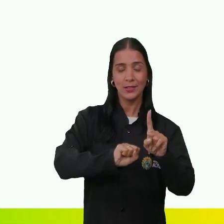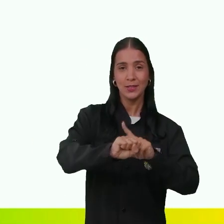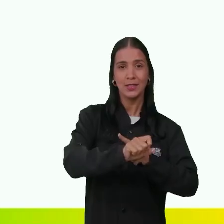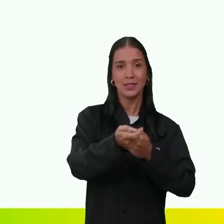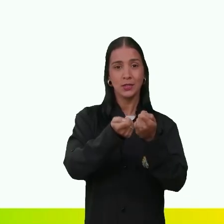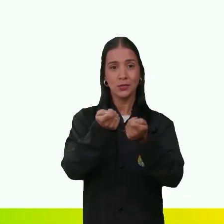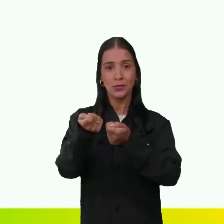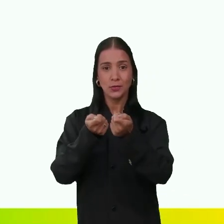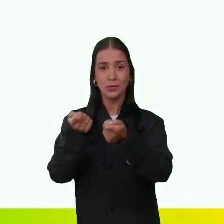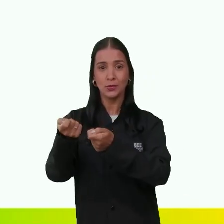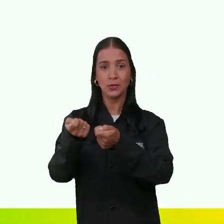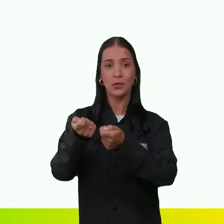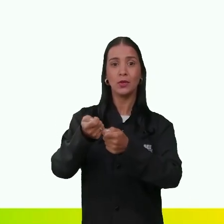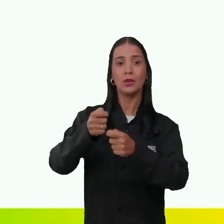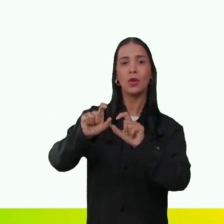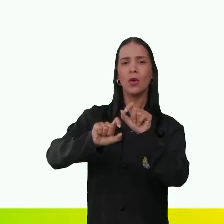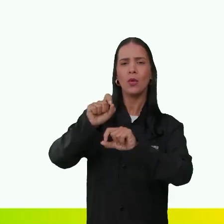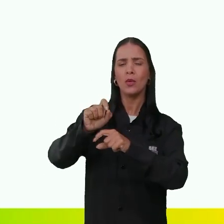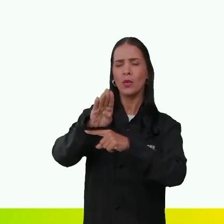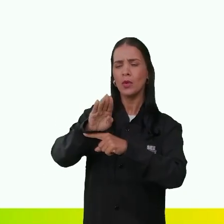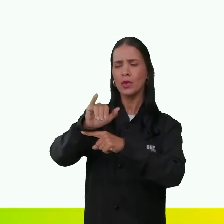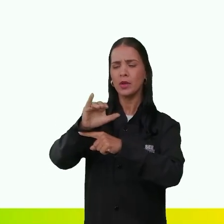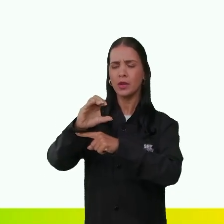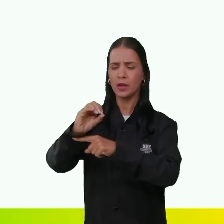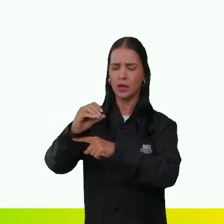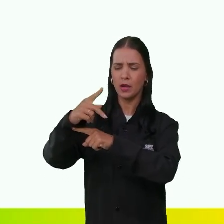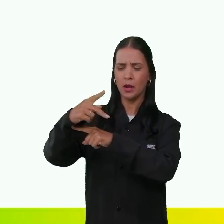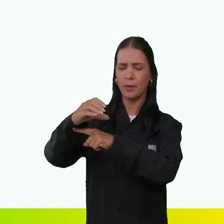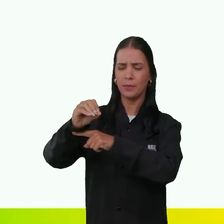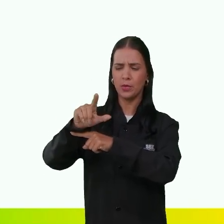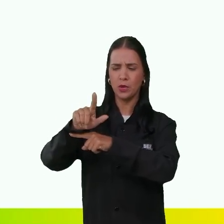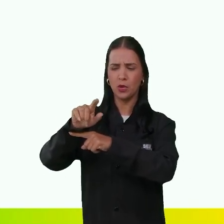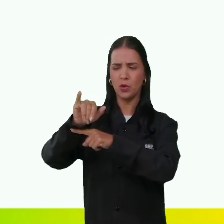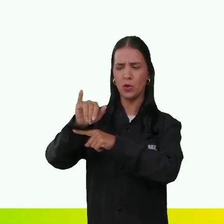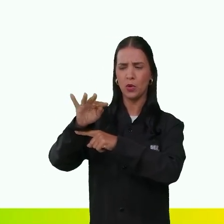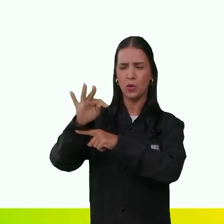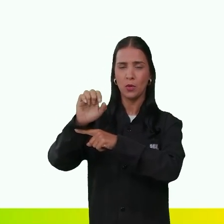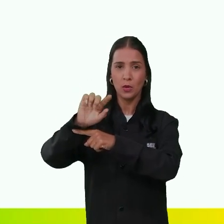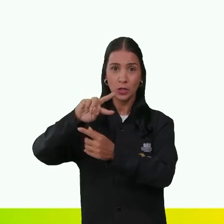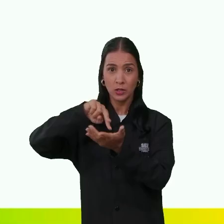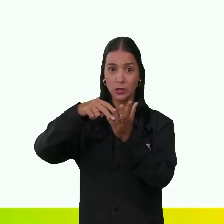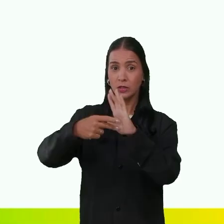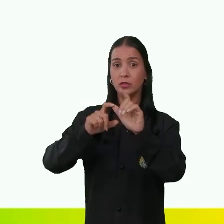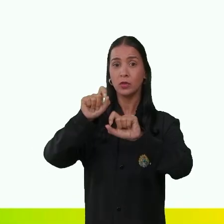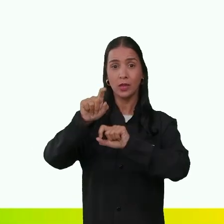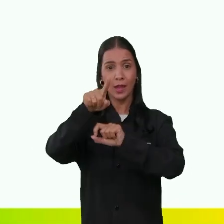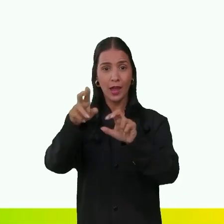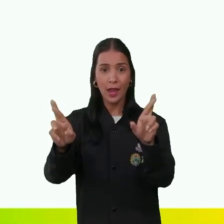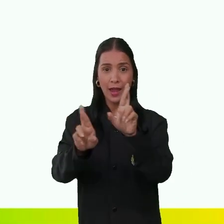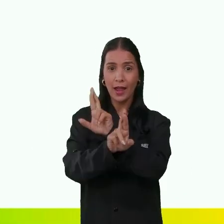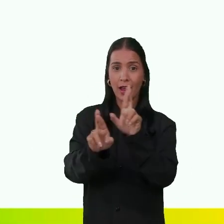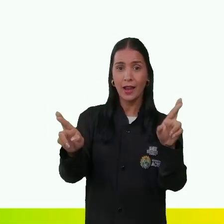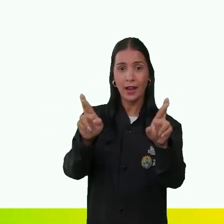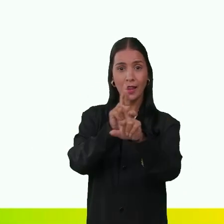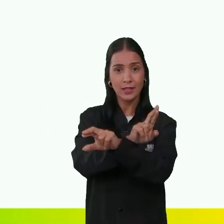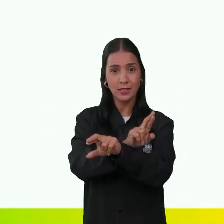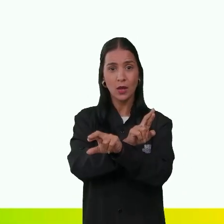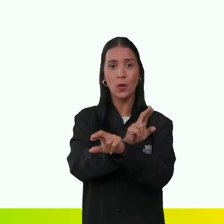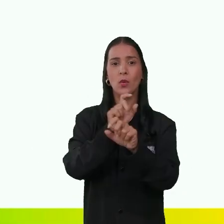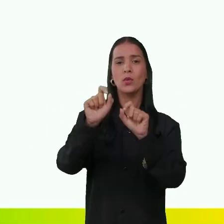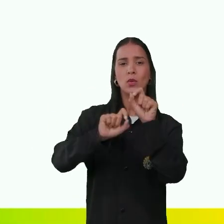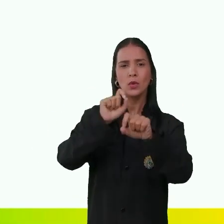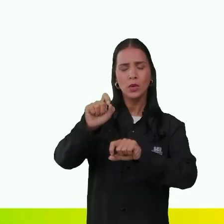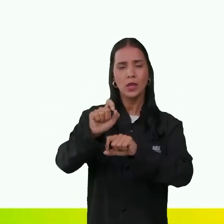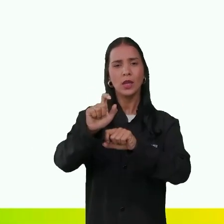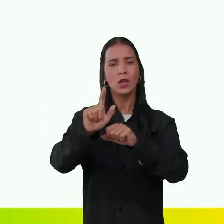a biopolítica se manifesta como a gestão da vida pela tecnologia e pelo poder